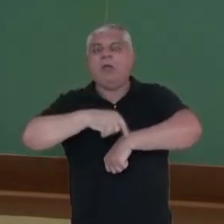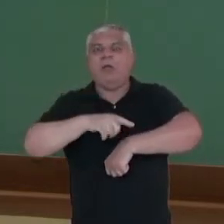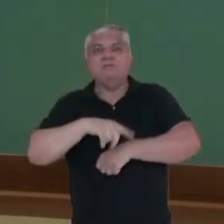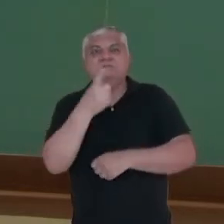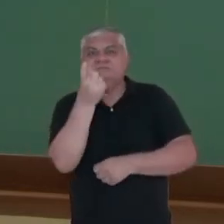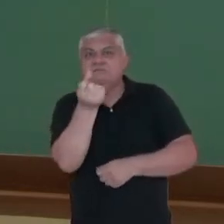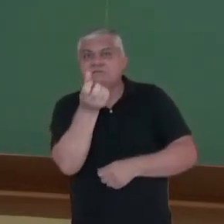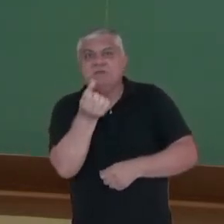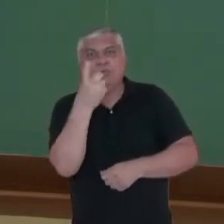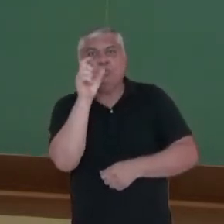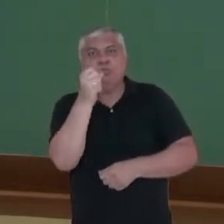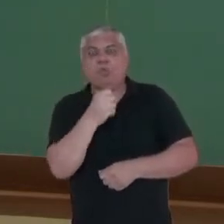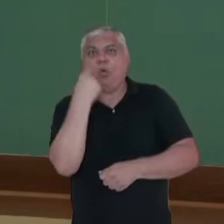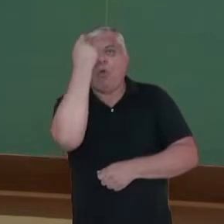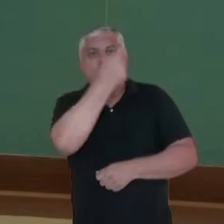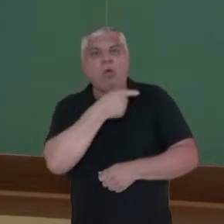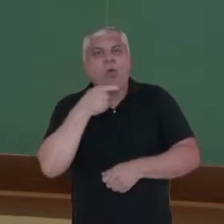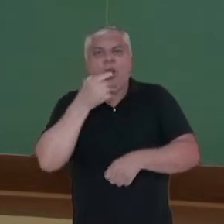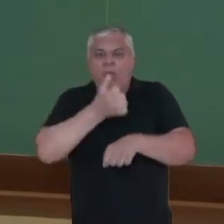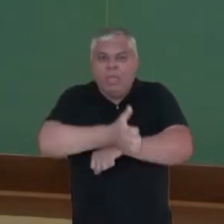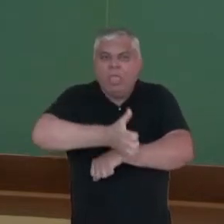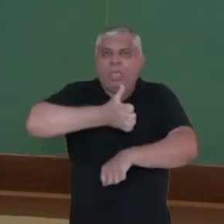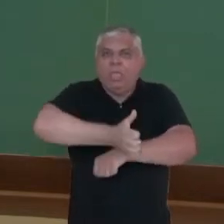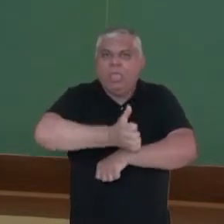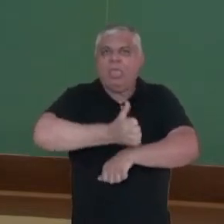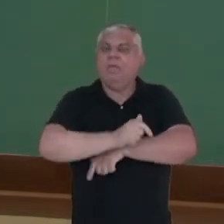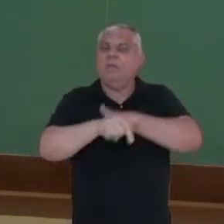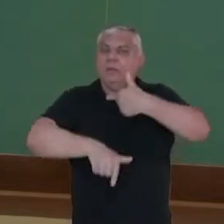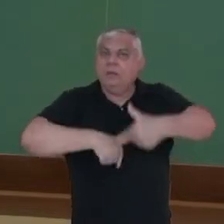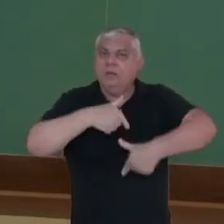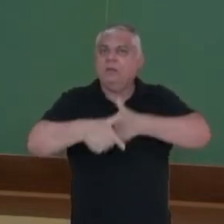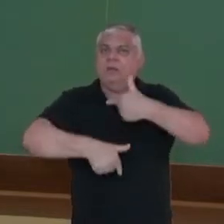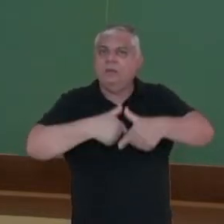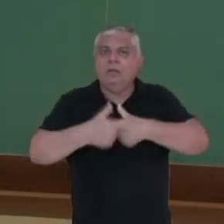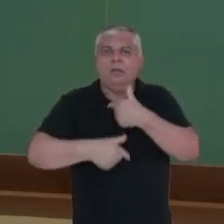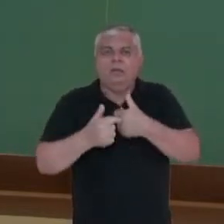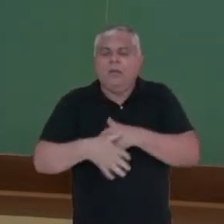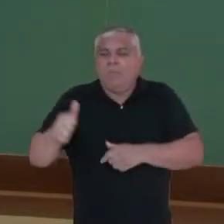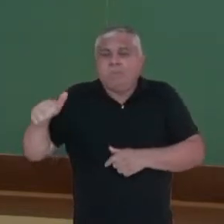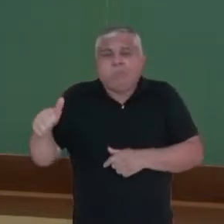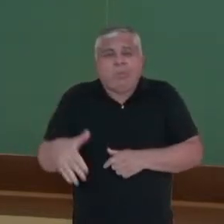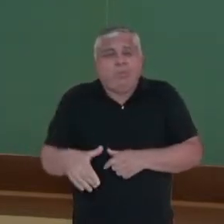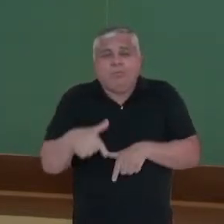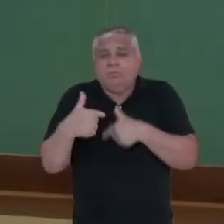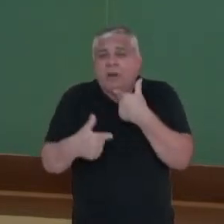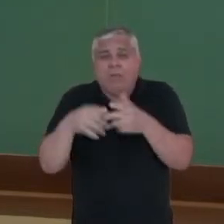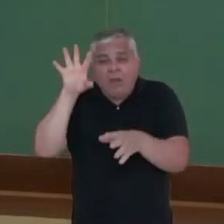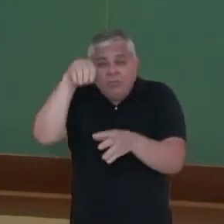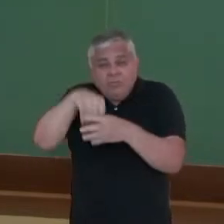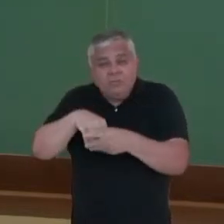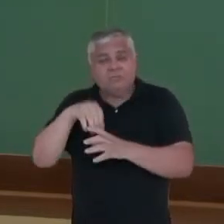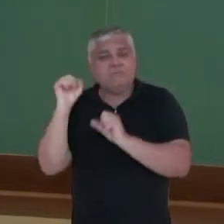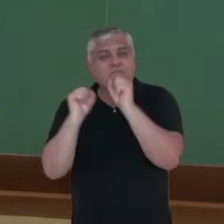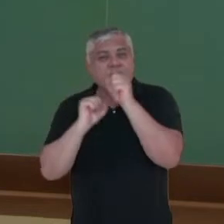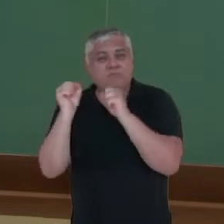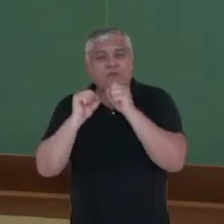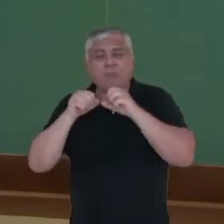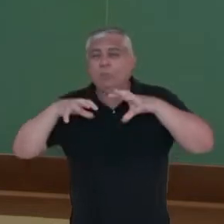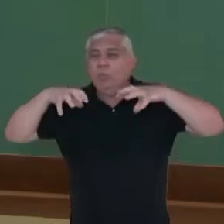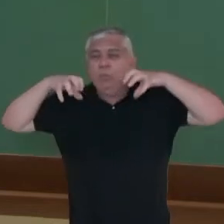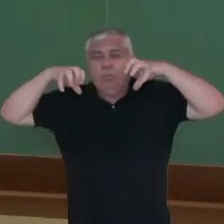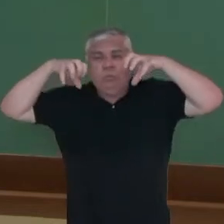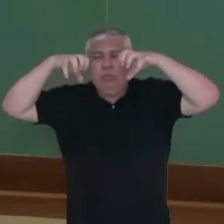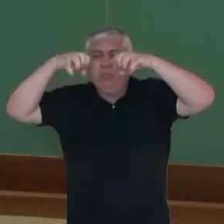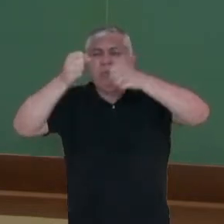16, 18 horas de trabalho por dia, em condições insalubres dentro das fábricas, sem iluminação